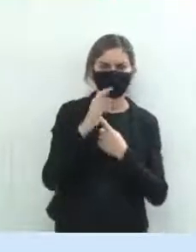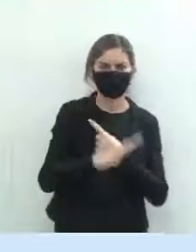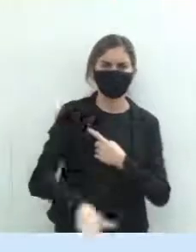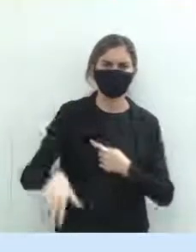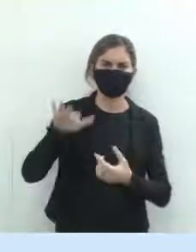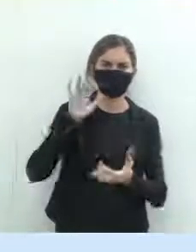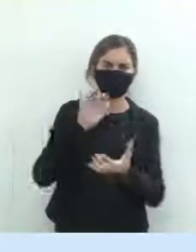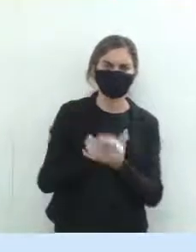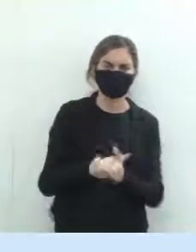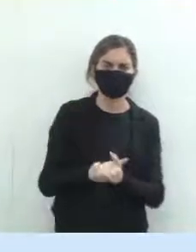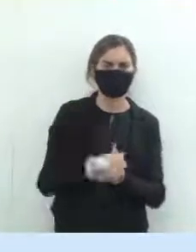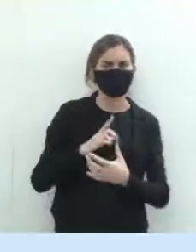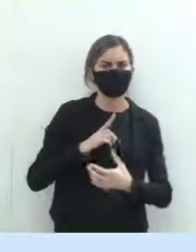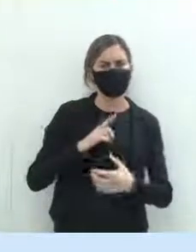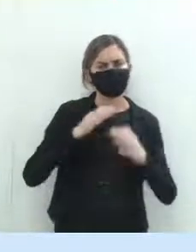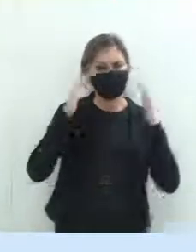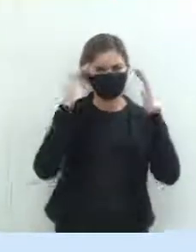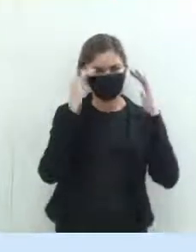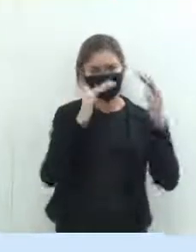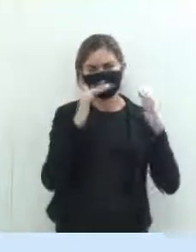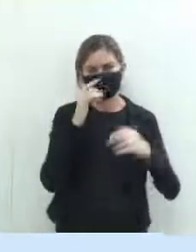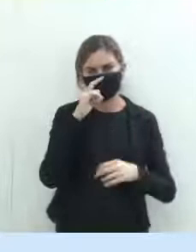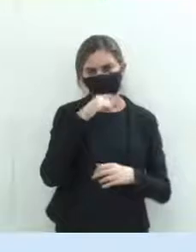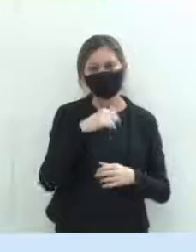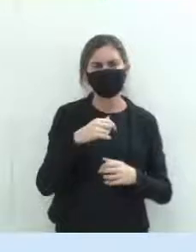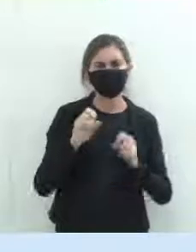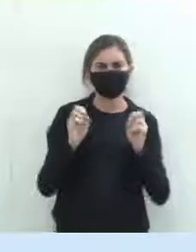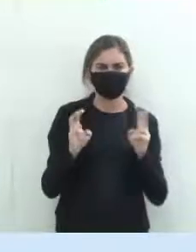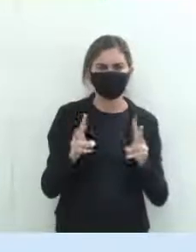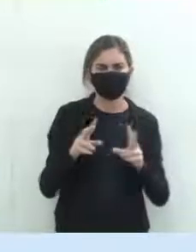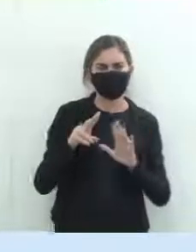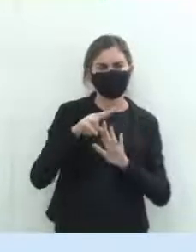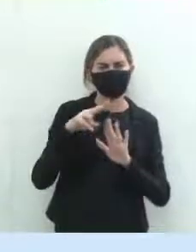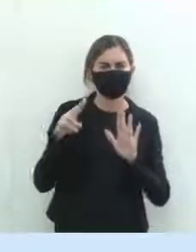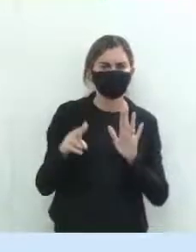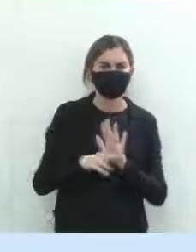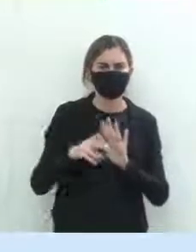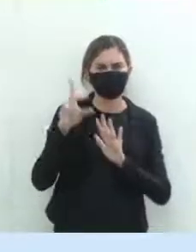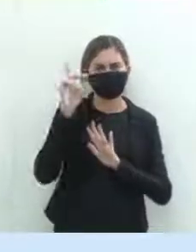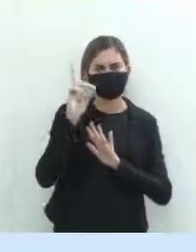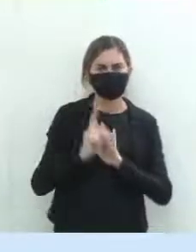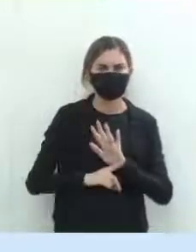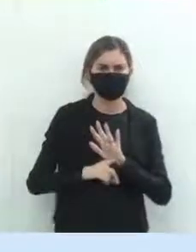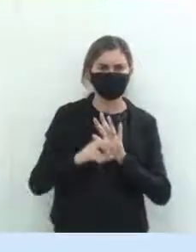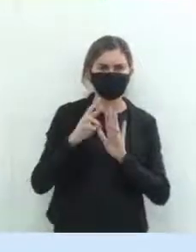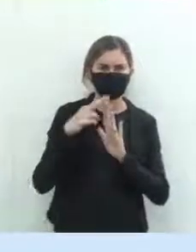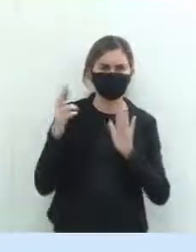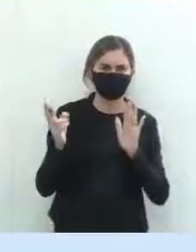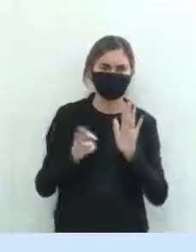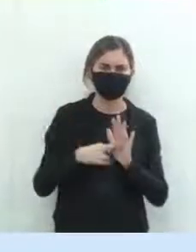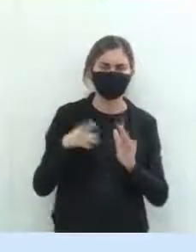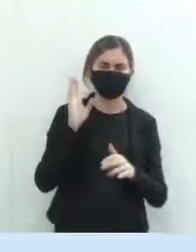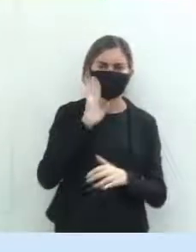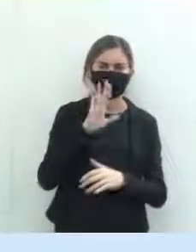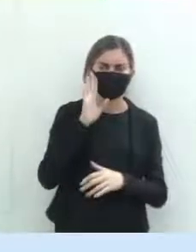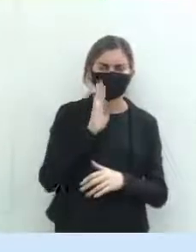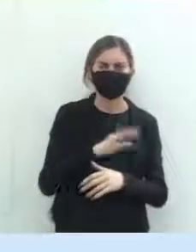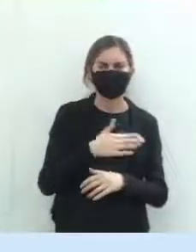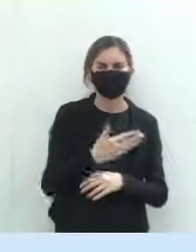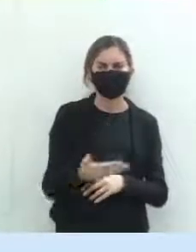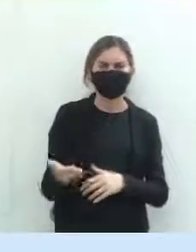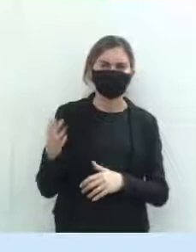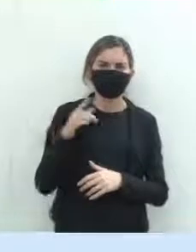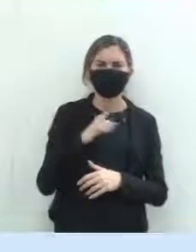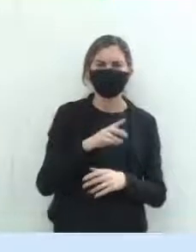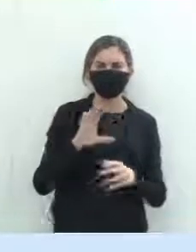casa tem que ser fiel. Ok? Então, normas e o direito tem a ver com as normas e as regras legais, que vão